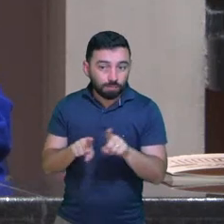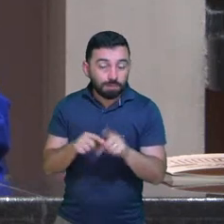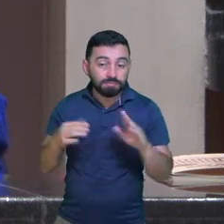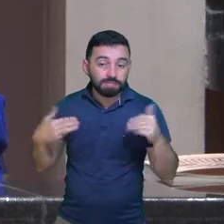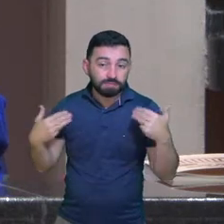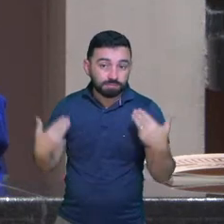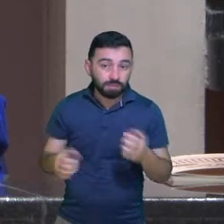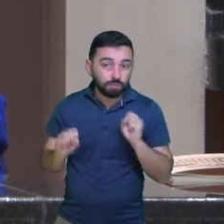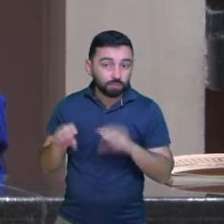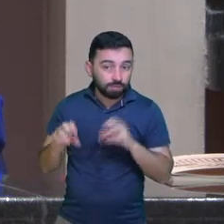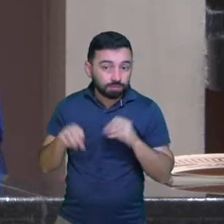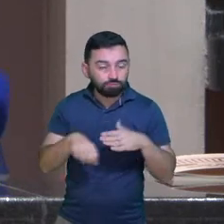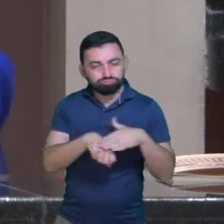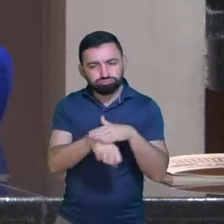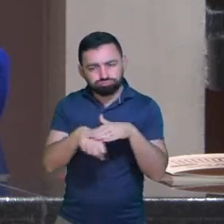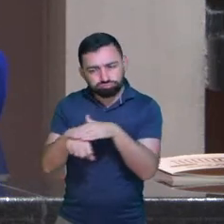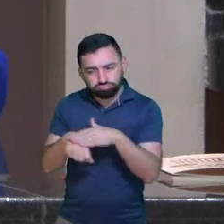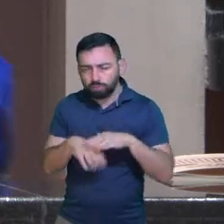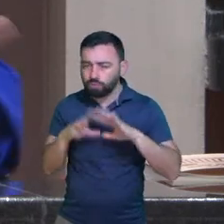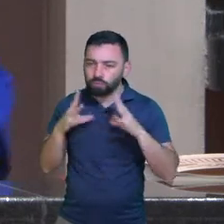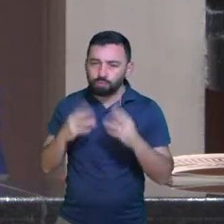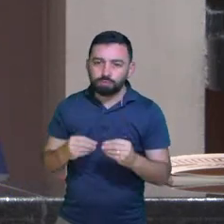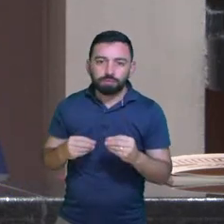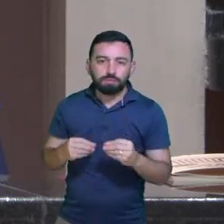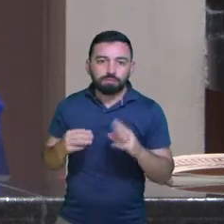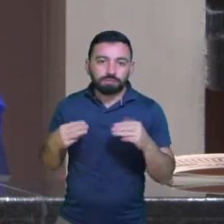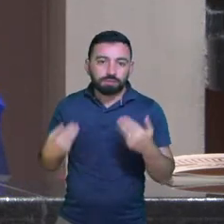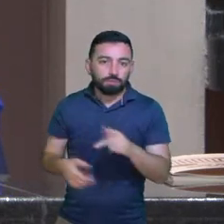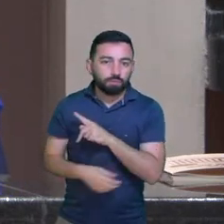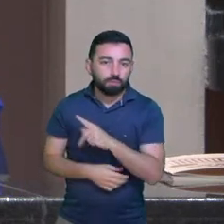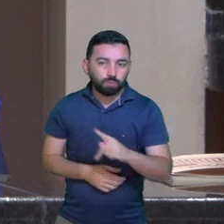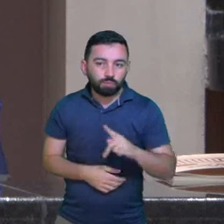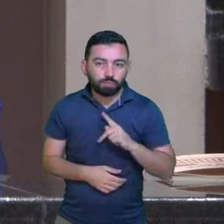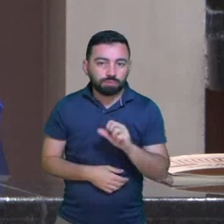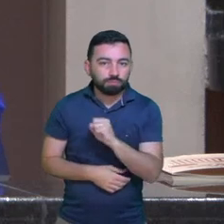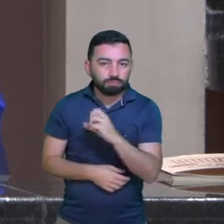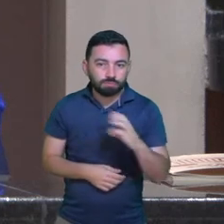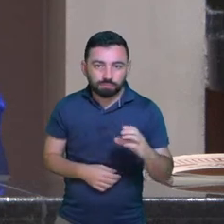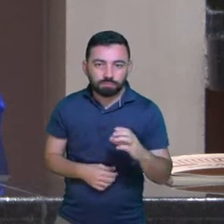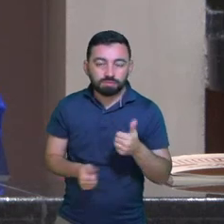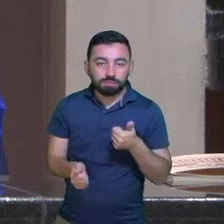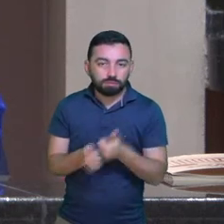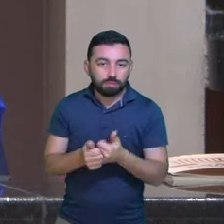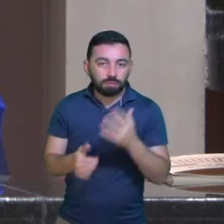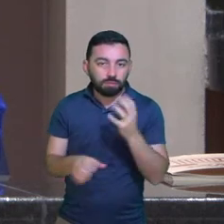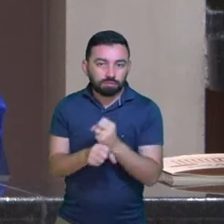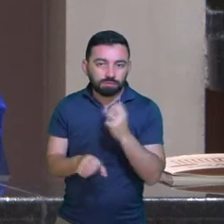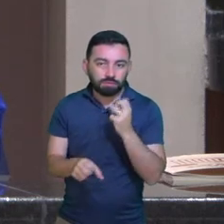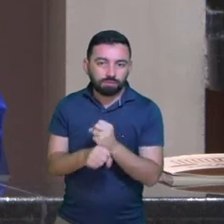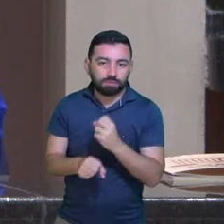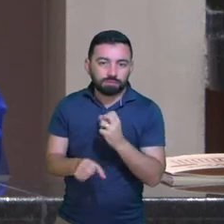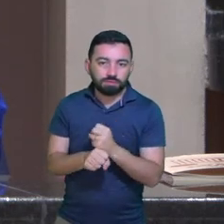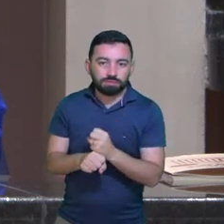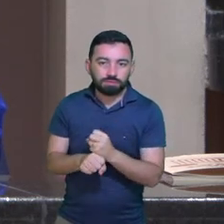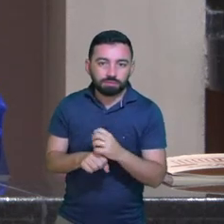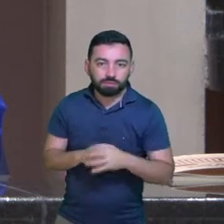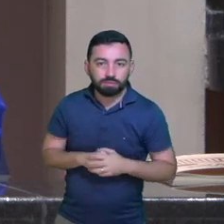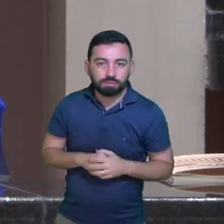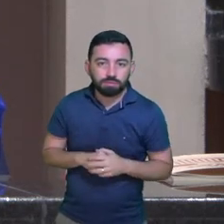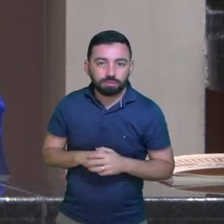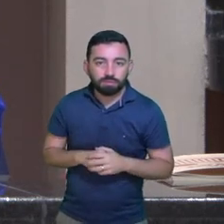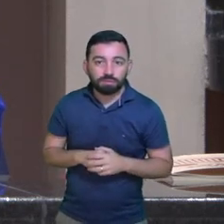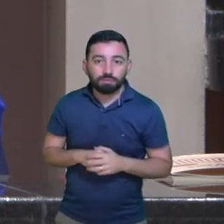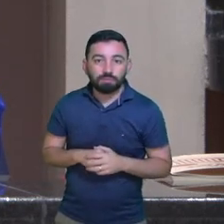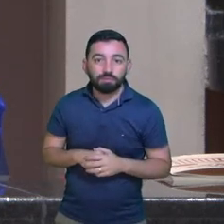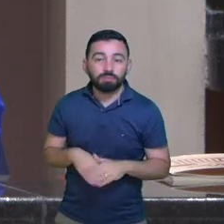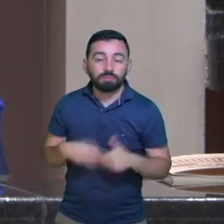da Educação Ministério Público de Santa Catarina Tribunal de Contas do Estado de Santa Catarina nós